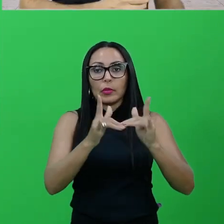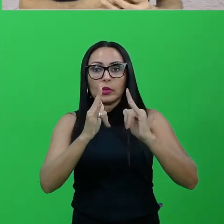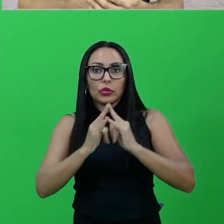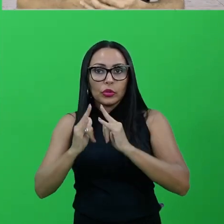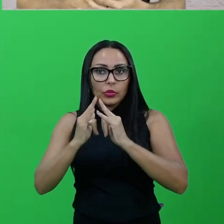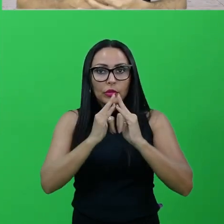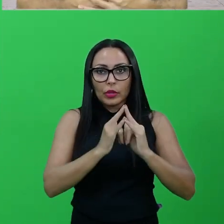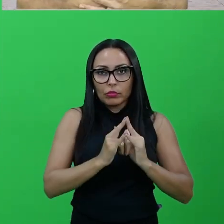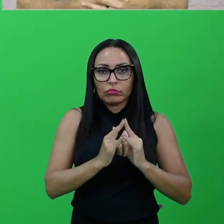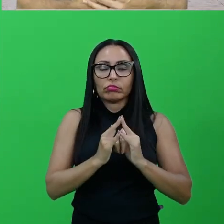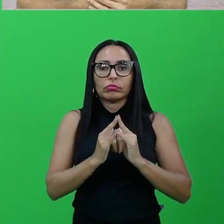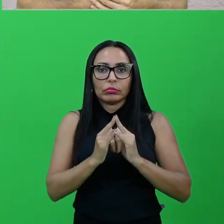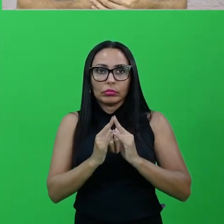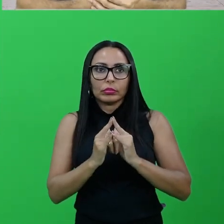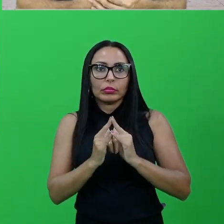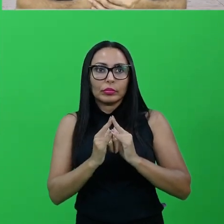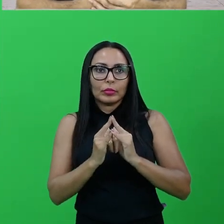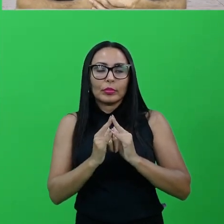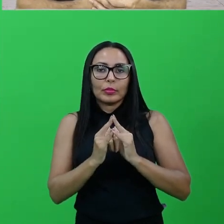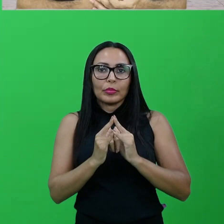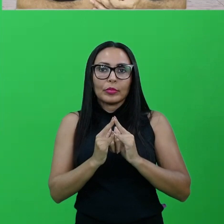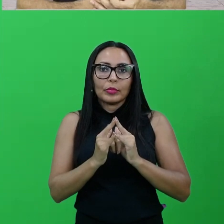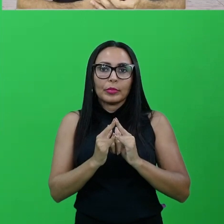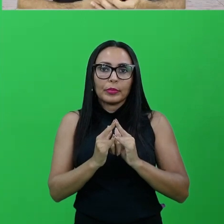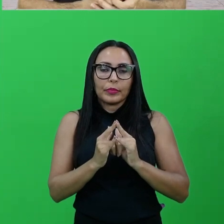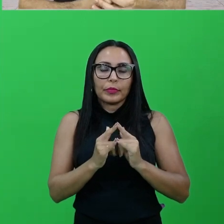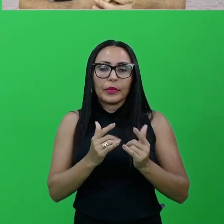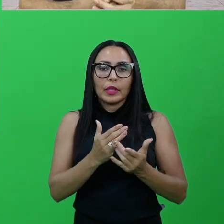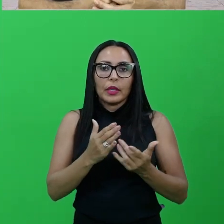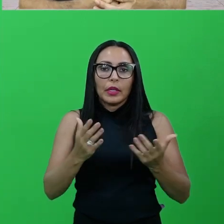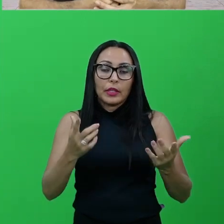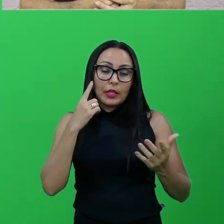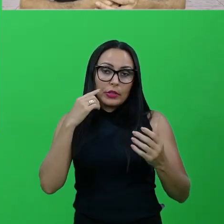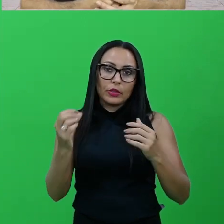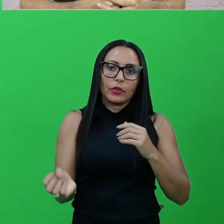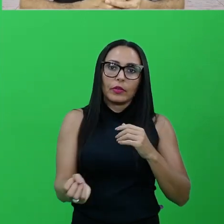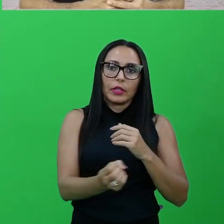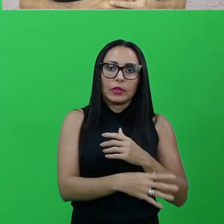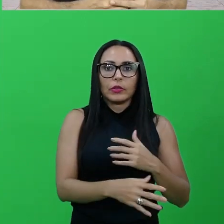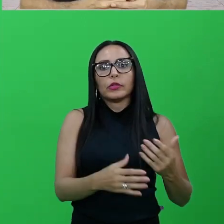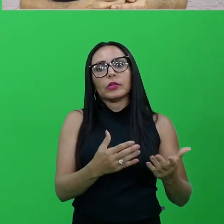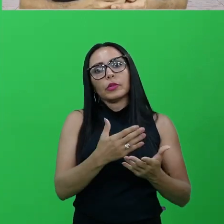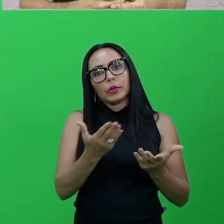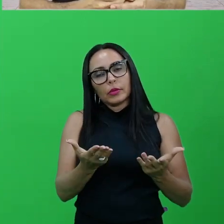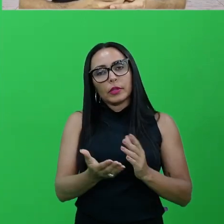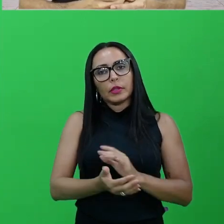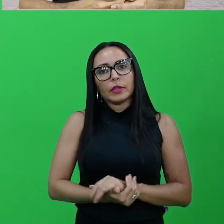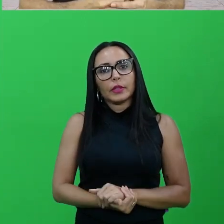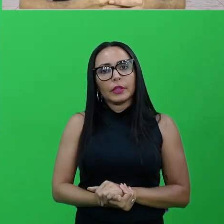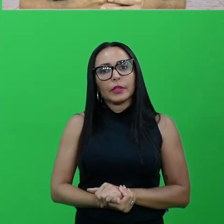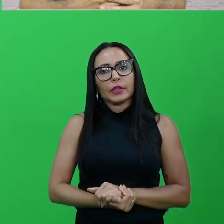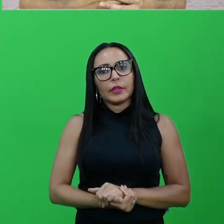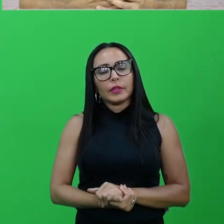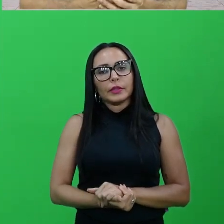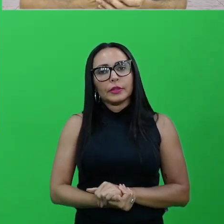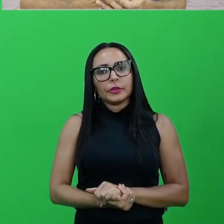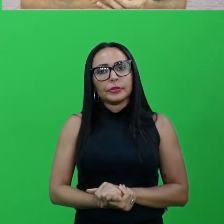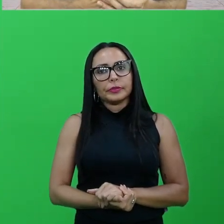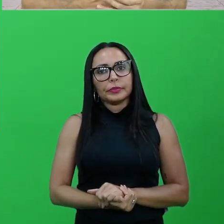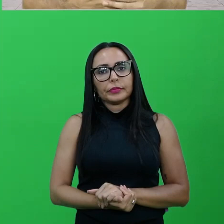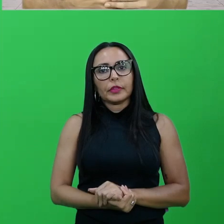segundo o documento, em que as inovações costumam ocorrer. Seguidas